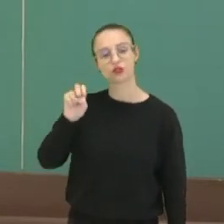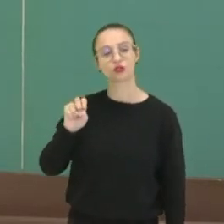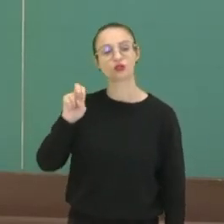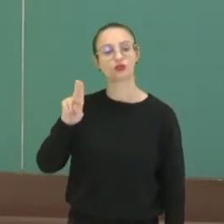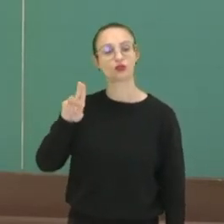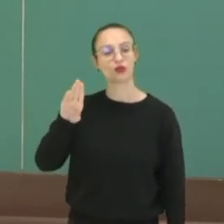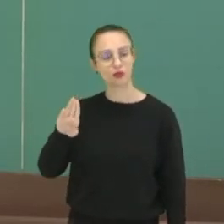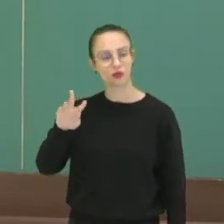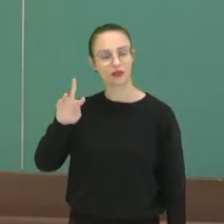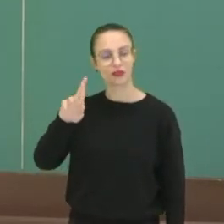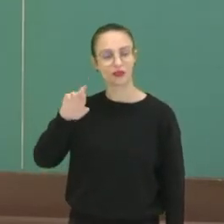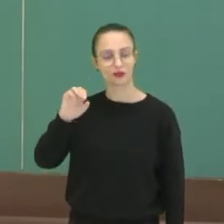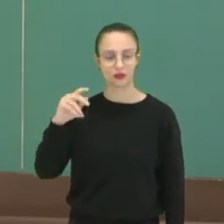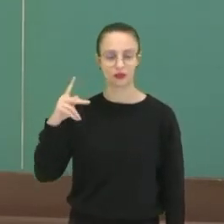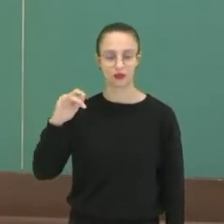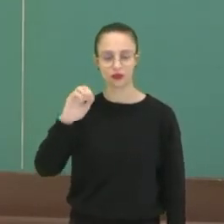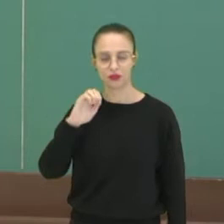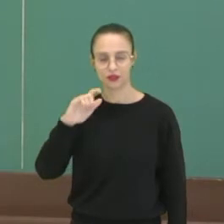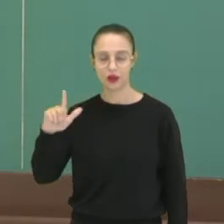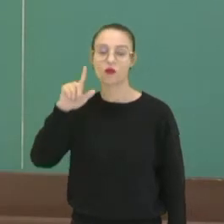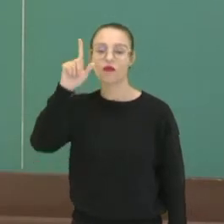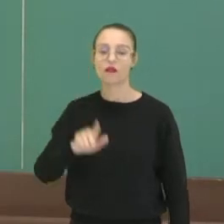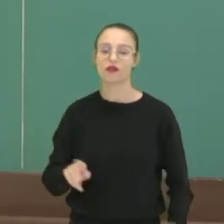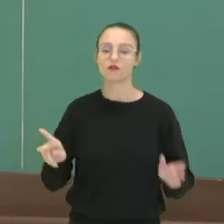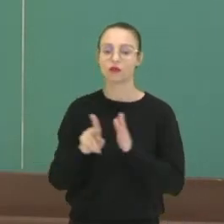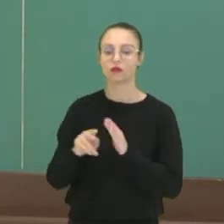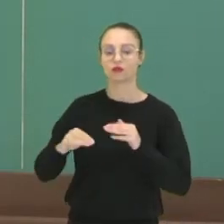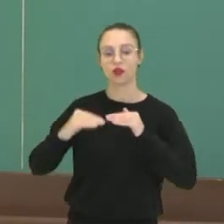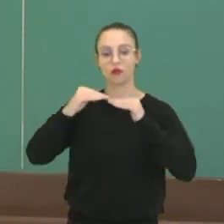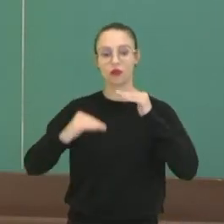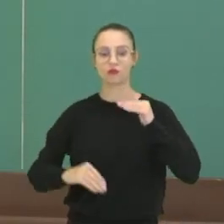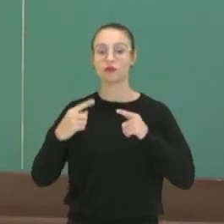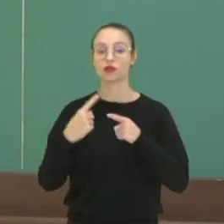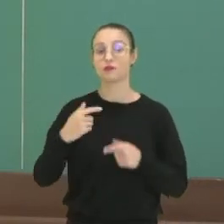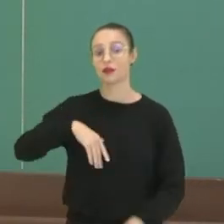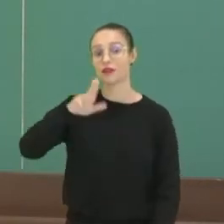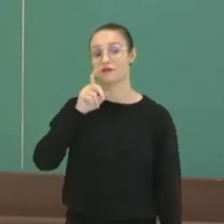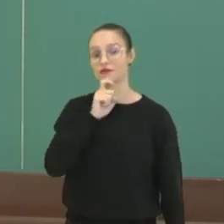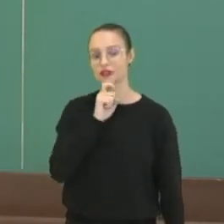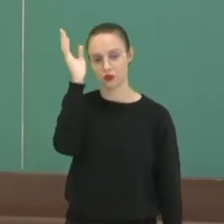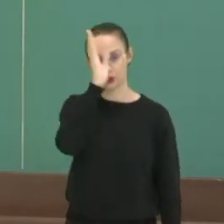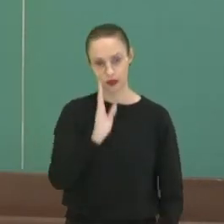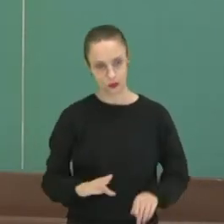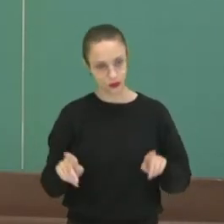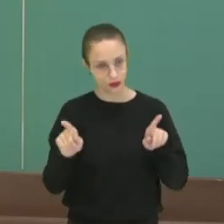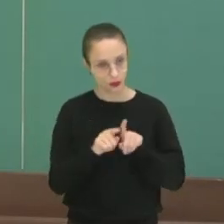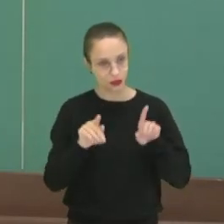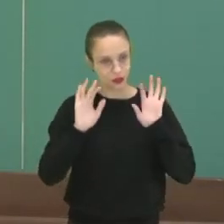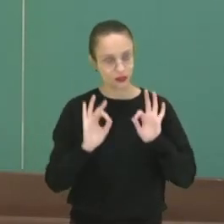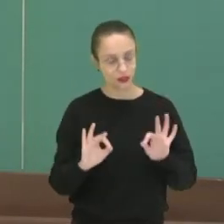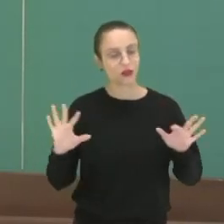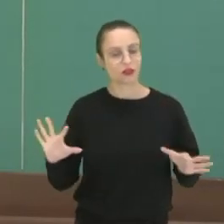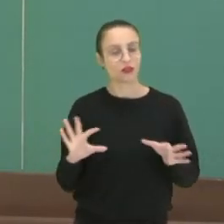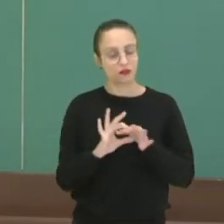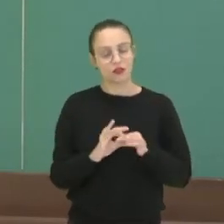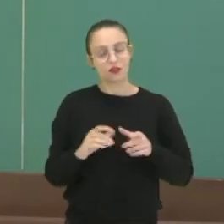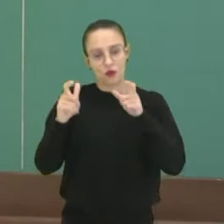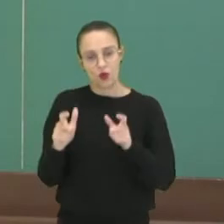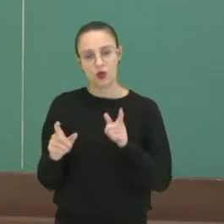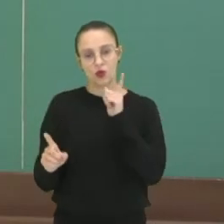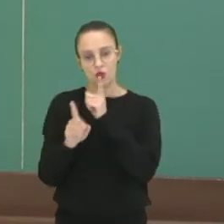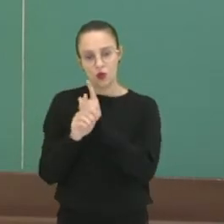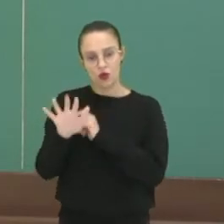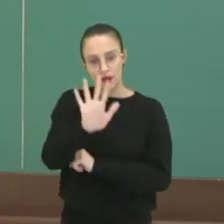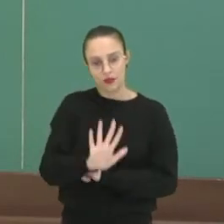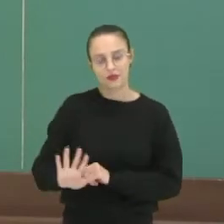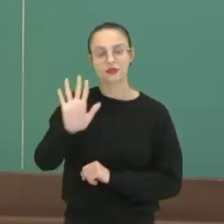ter as médias ali um pouco mais baixas, porque a região sul é a mais fria do Brasil também, certo? Tendo a ver com a localização geográfica. A